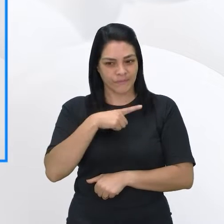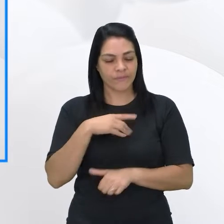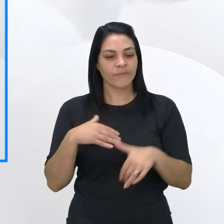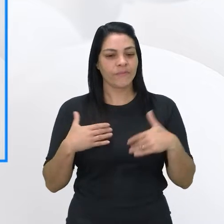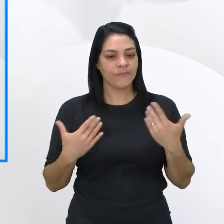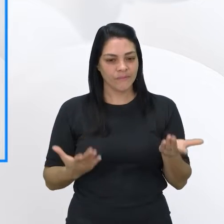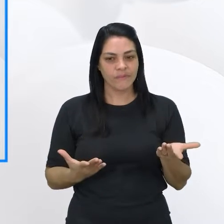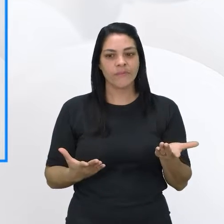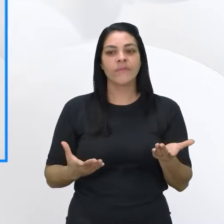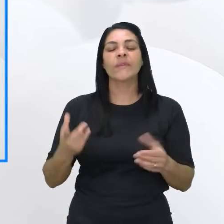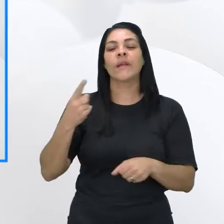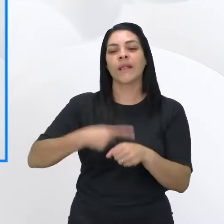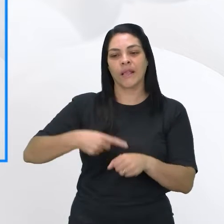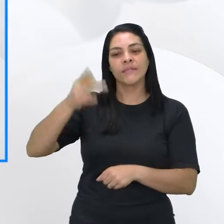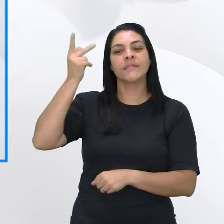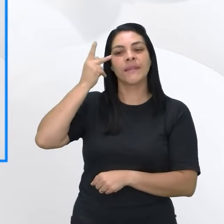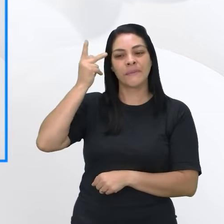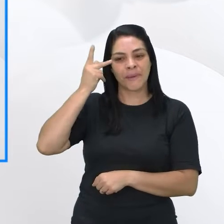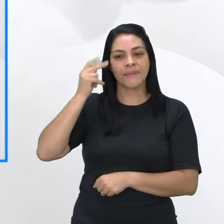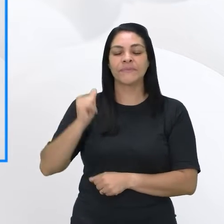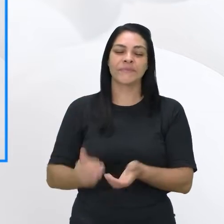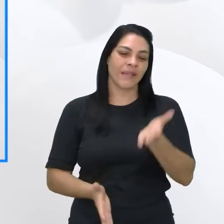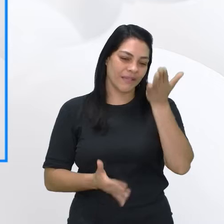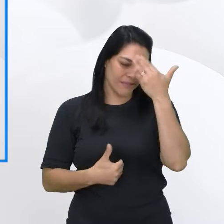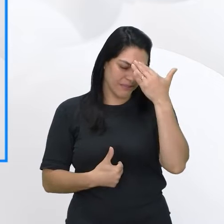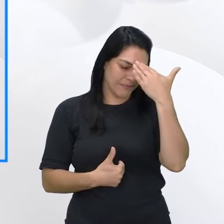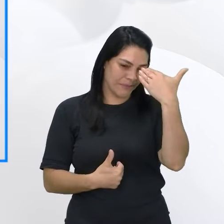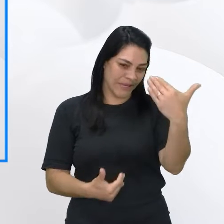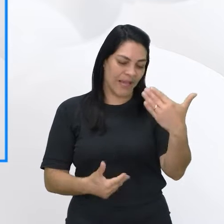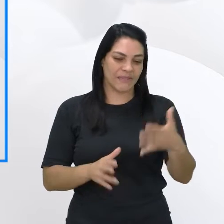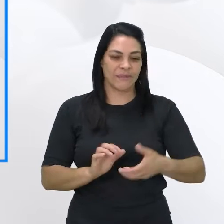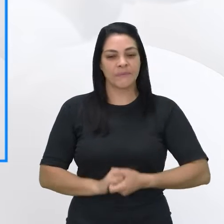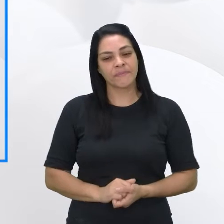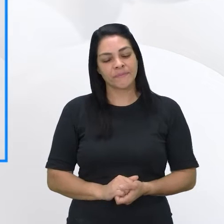Então, da cidade de São Paulo. Da cidade de São Paulo, isso. Obrigada, Andréia.